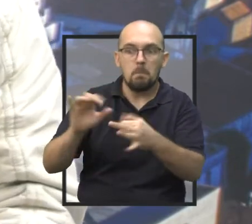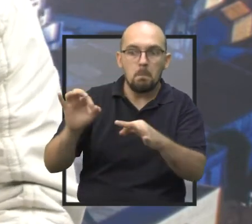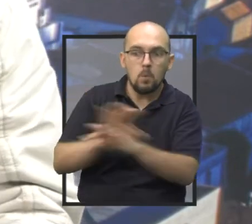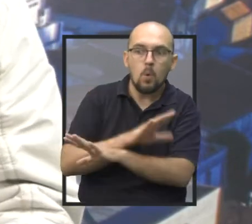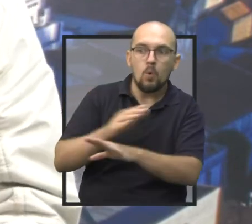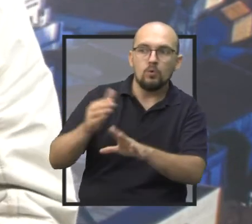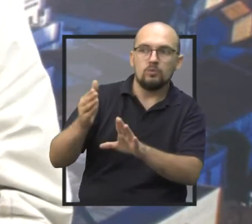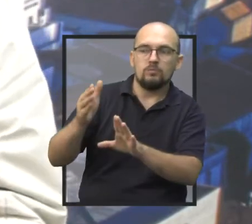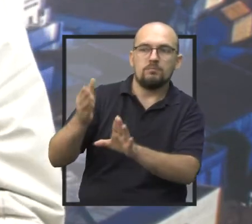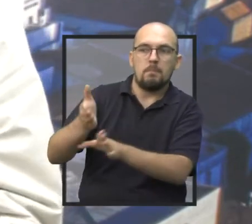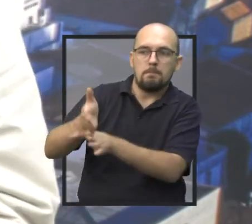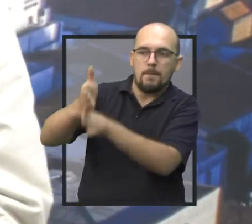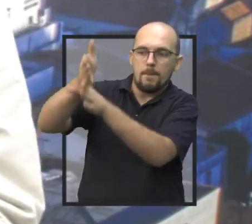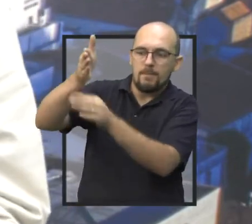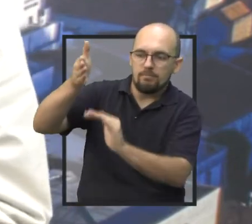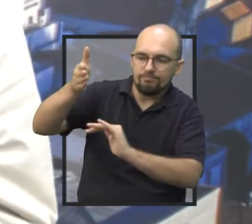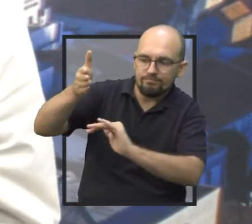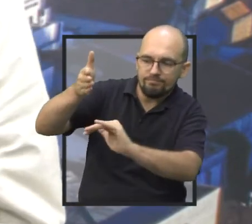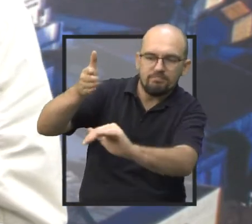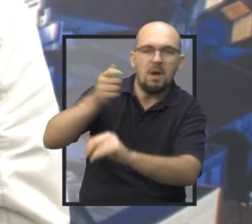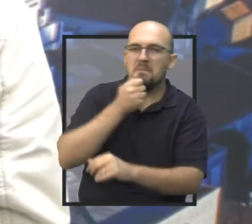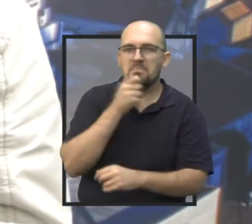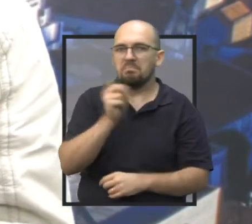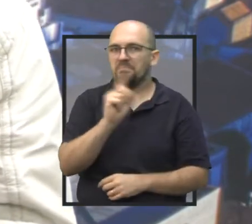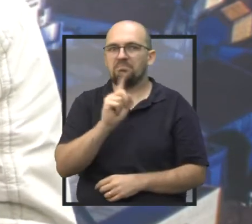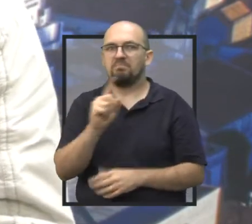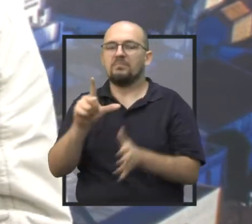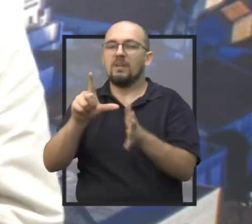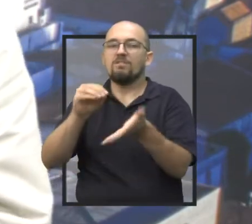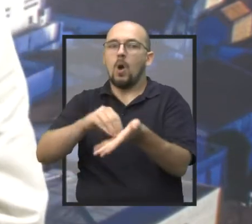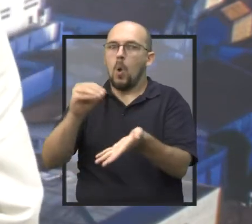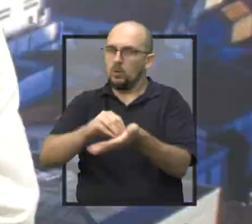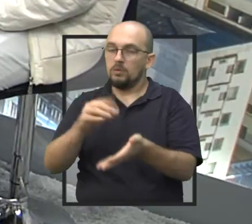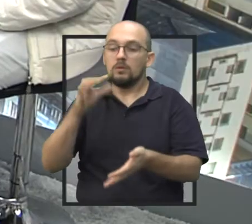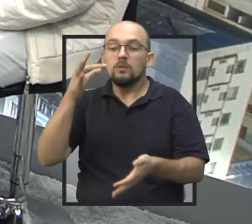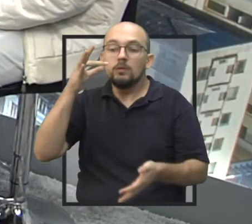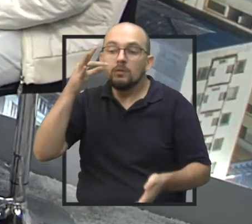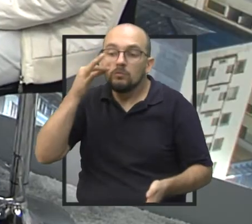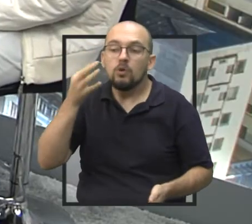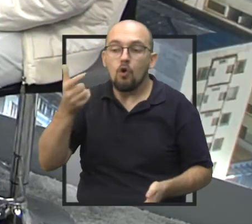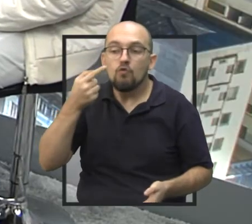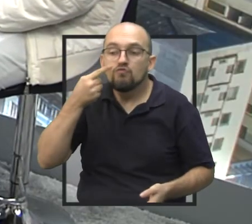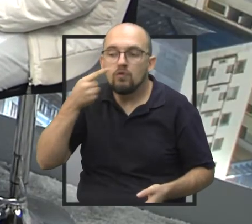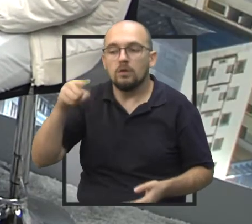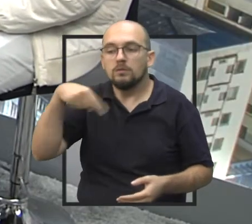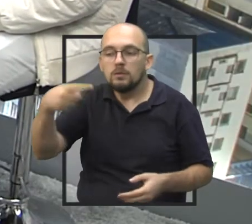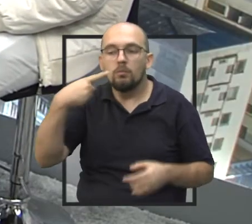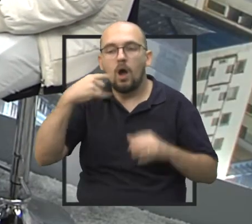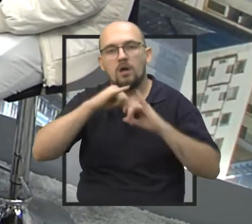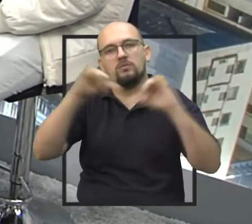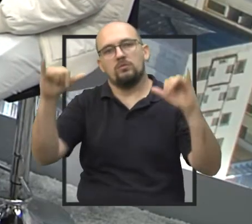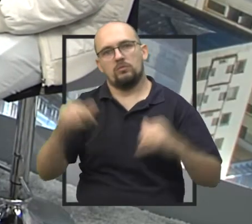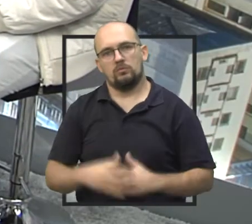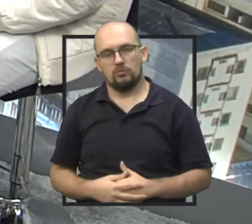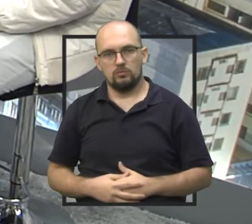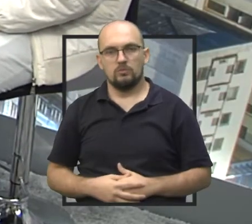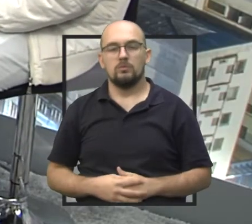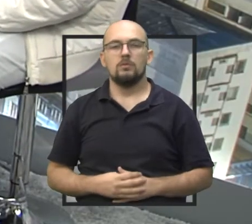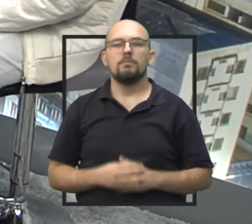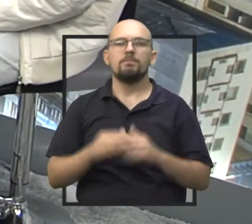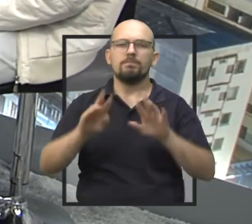de muro e baixo de árvore, até então hoje cedo não tinha feito, mas eu vou até o local para verificar. E por falar em escolas, o senhor também está preocupado